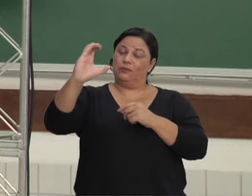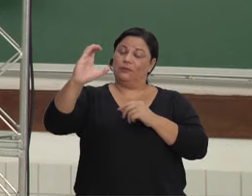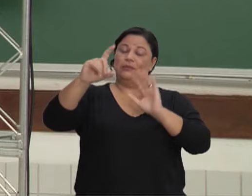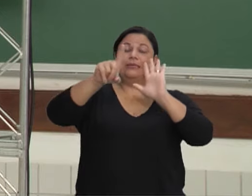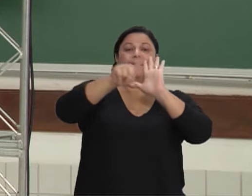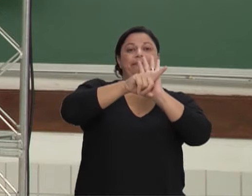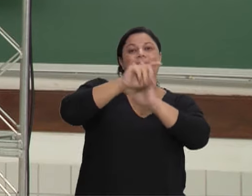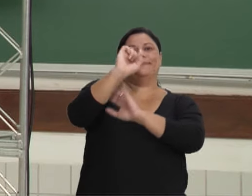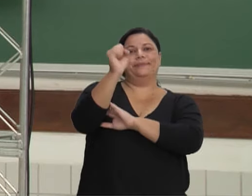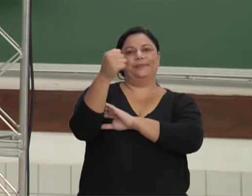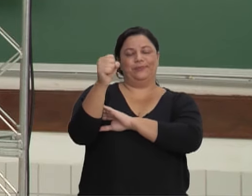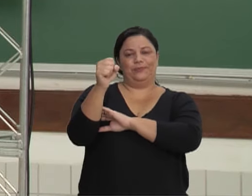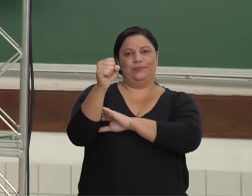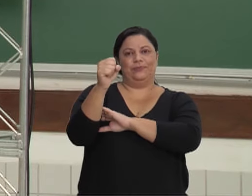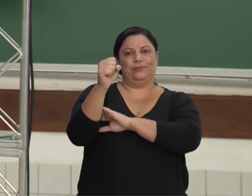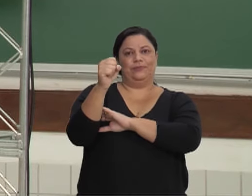8.